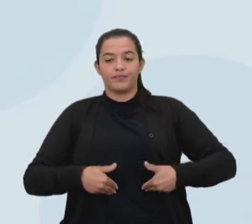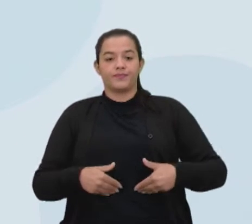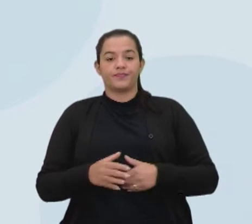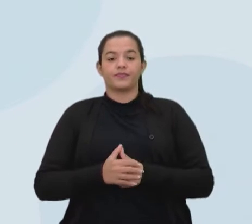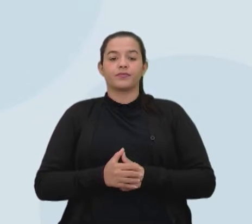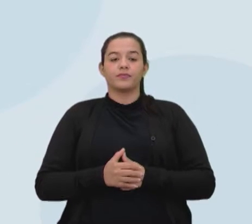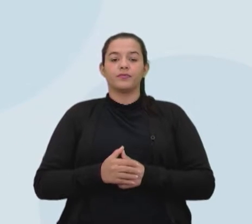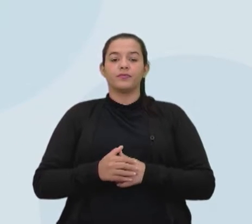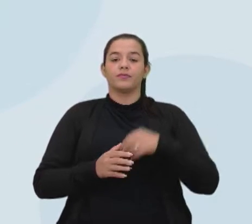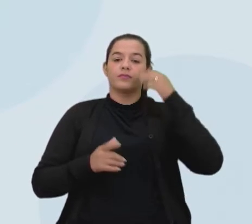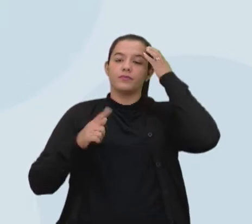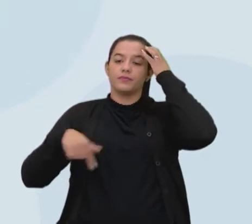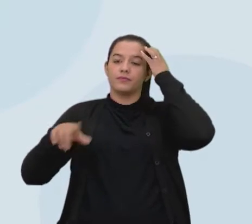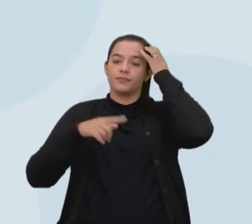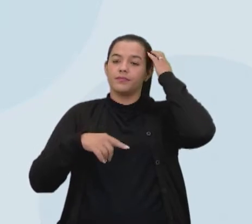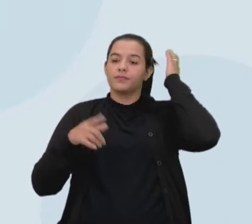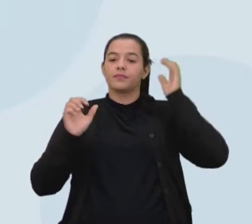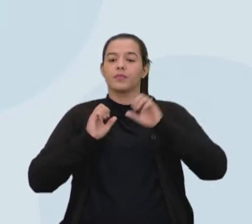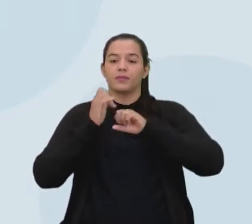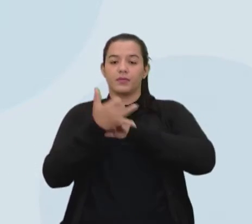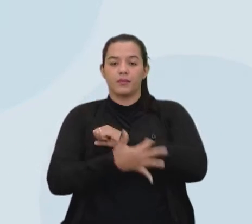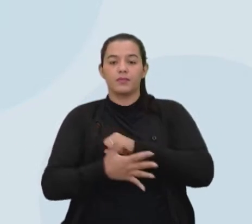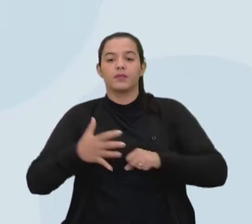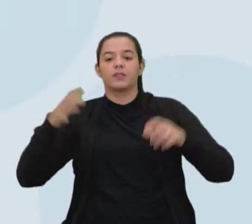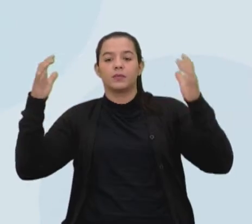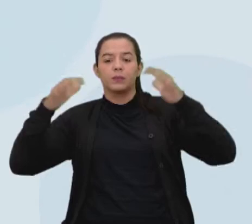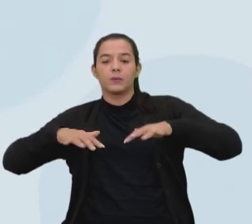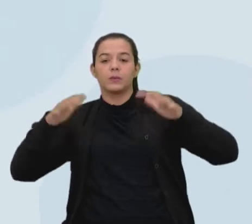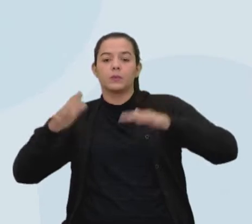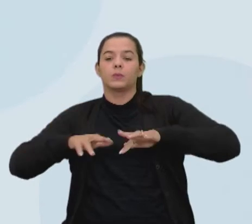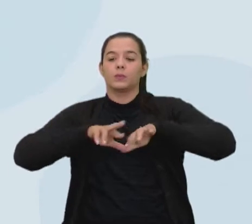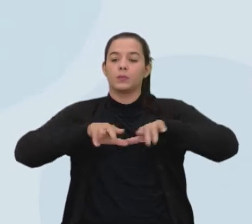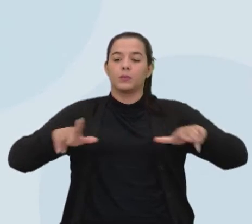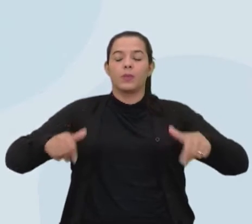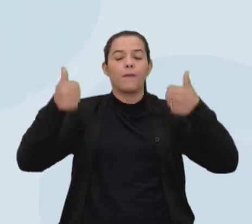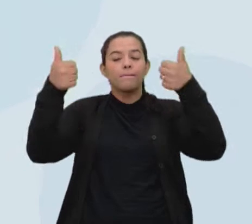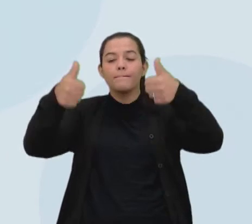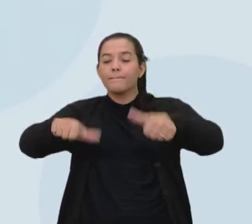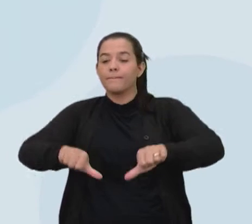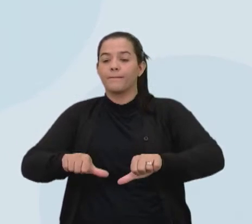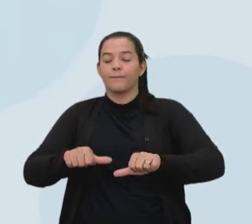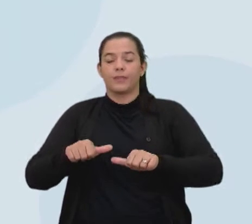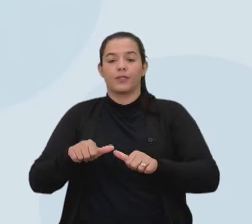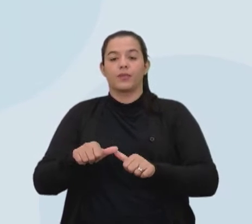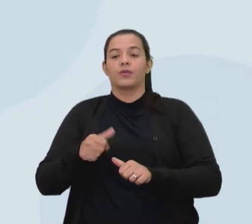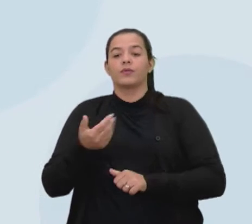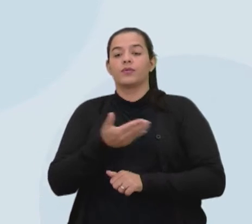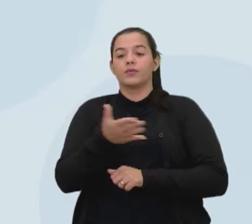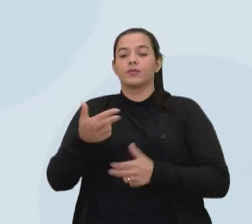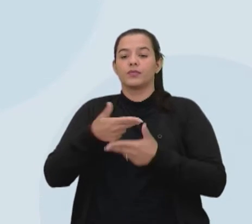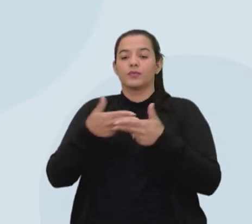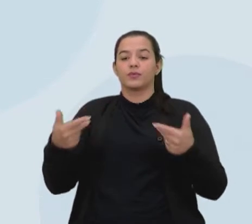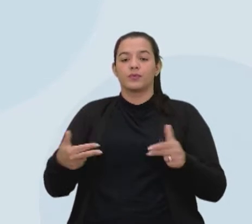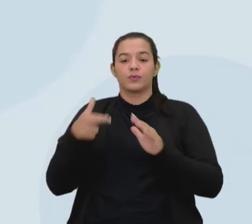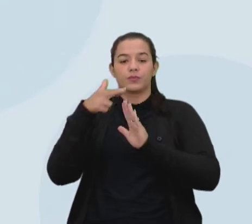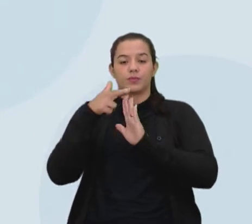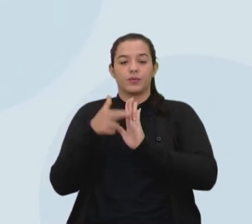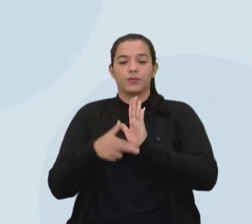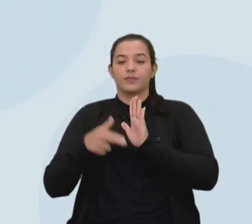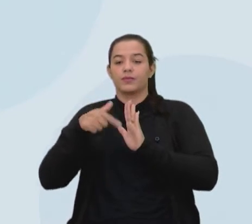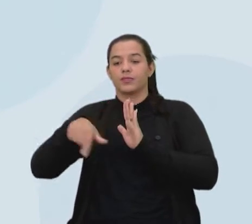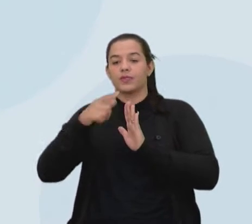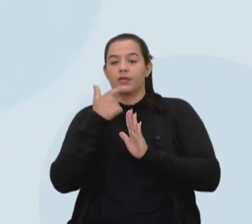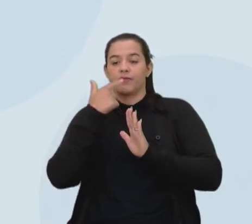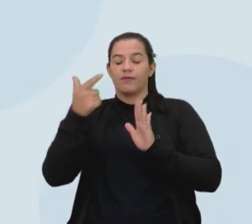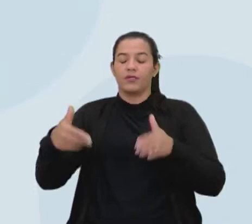climáticas e conflitos agravam a escassez de alimento, aponta relatório, e cerca de 50 países, né, que enfrentavam graves níveis